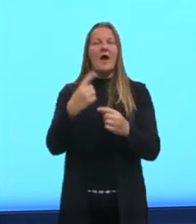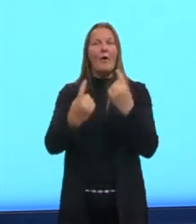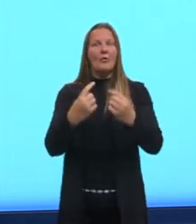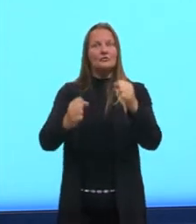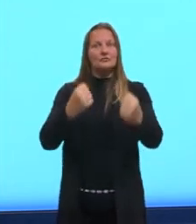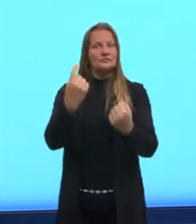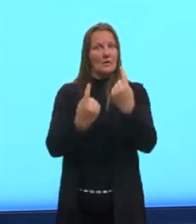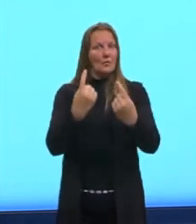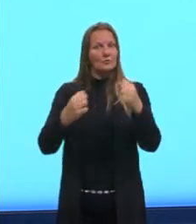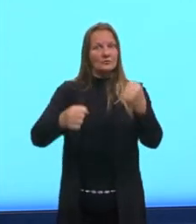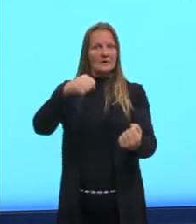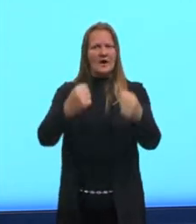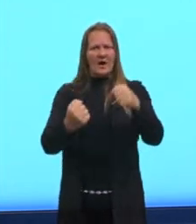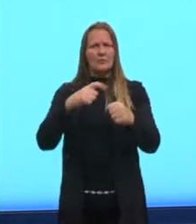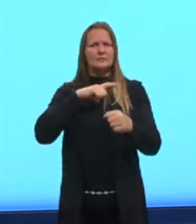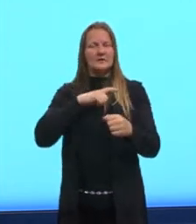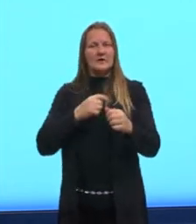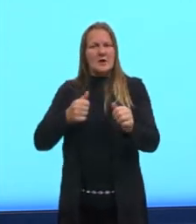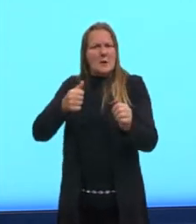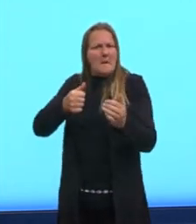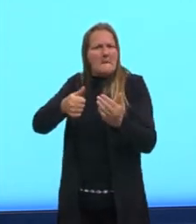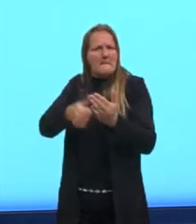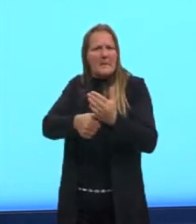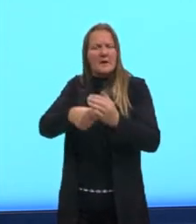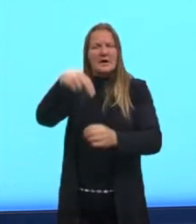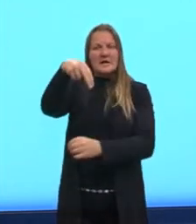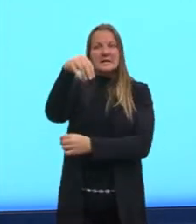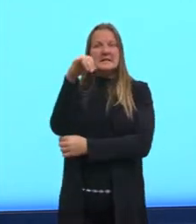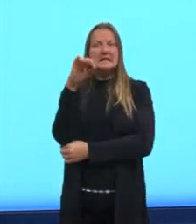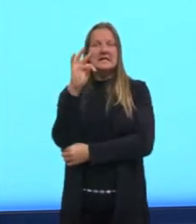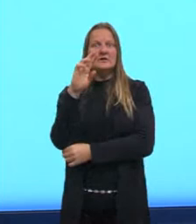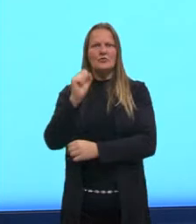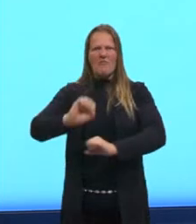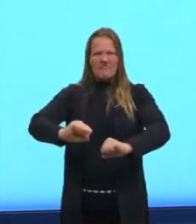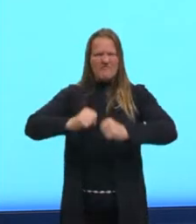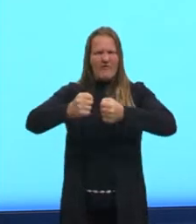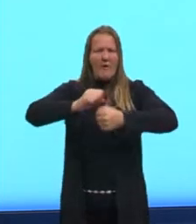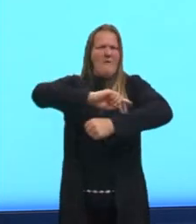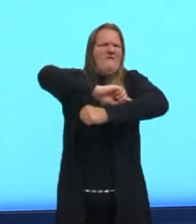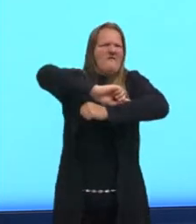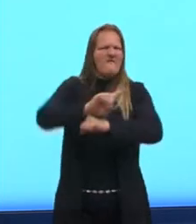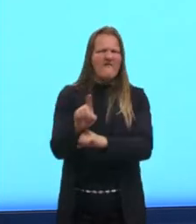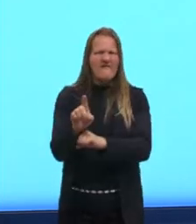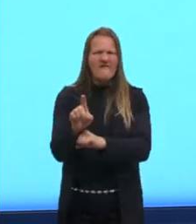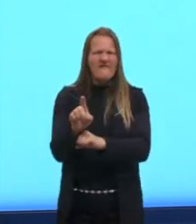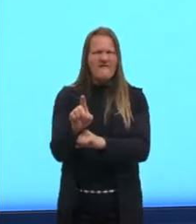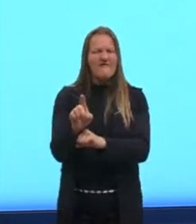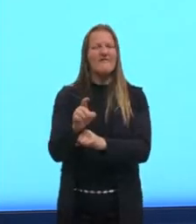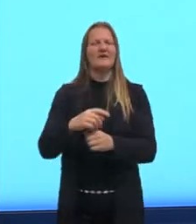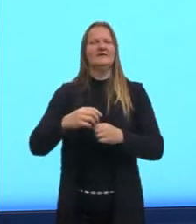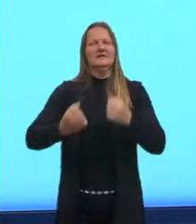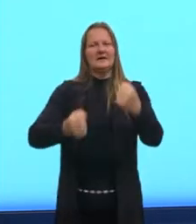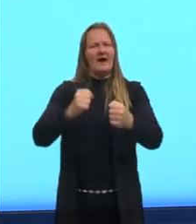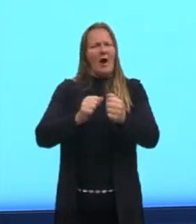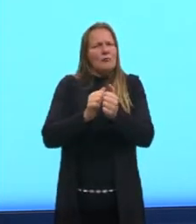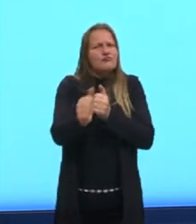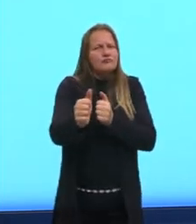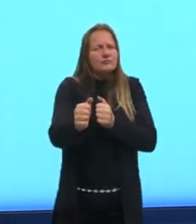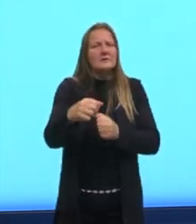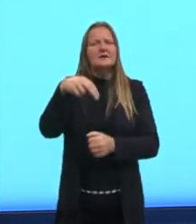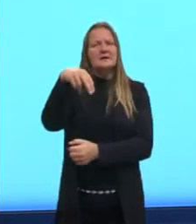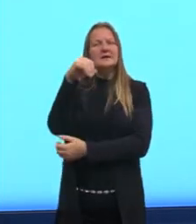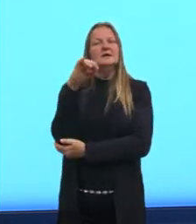carros né específicos para corrida tem aquele Nitro né Para dar força para o motor do veículo que é um Nitro